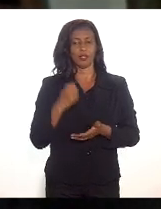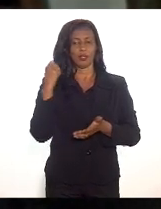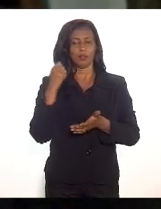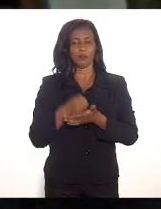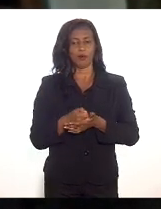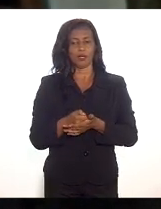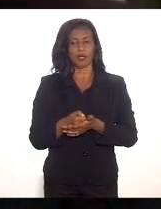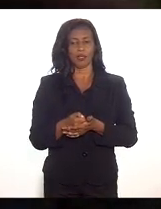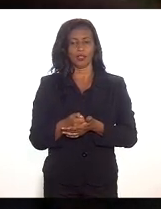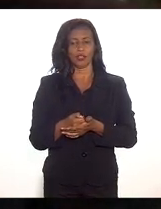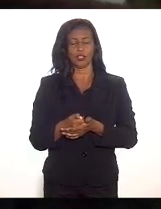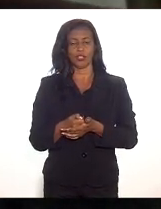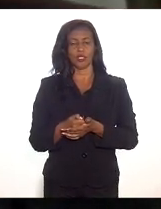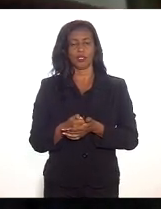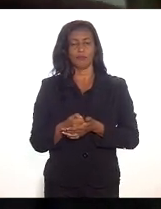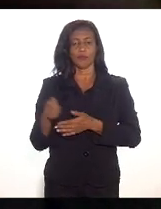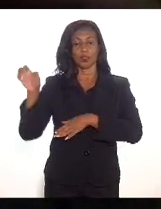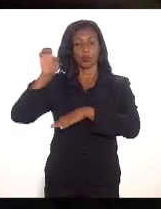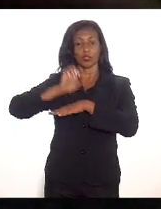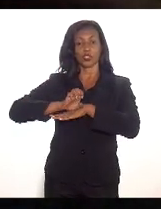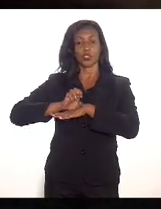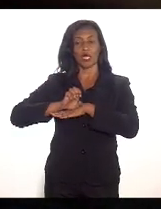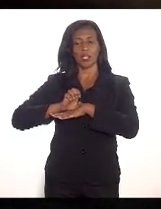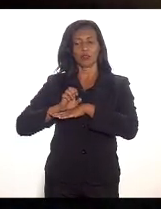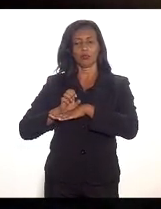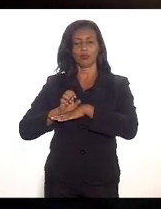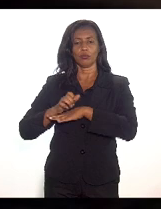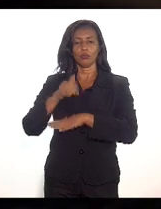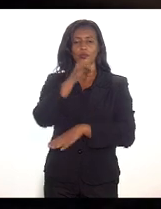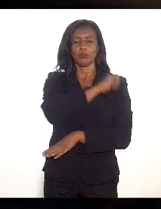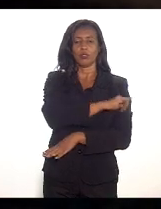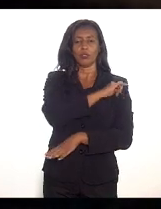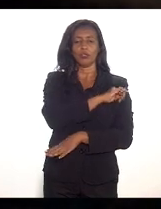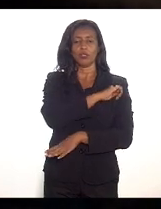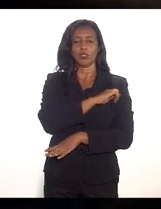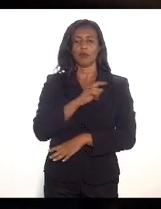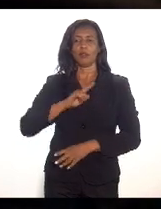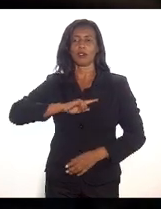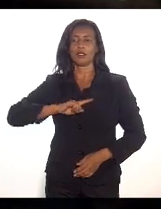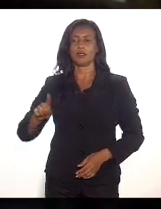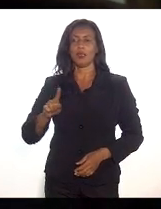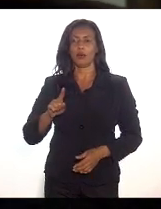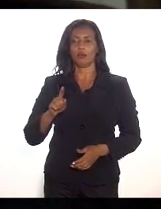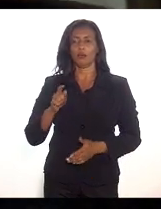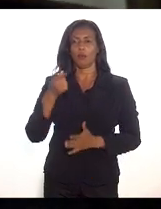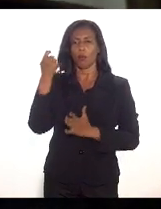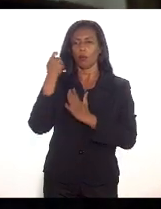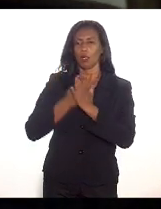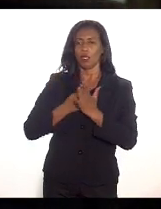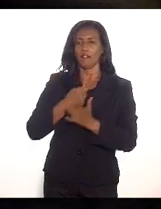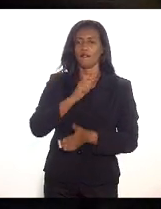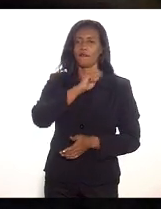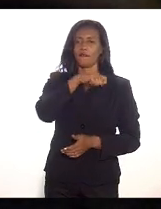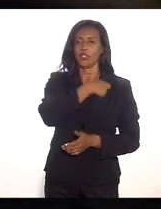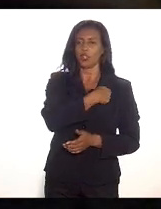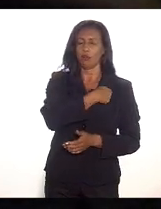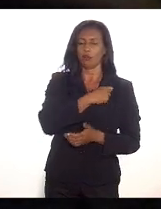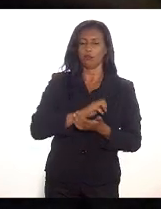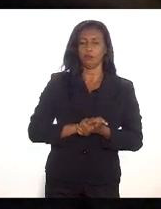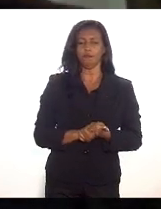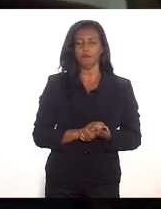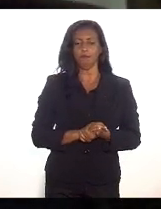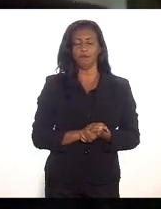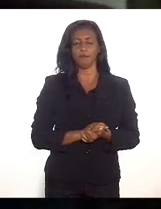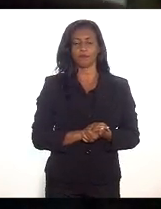uma garantia para que o Estado do Rio de Janeiro pudesse assinar um regime de recuperação fiscal. E esse regime de recuperação fiscal,